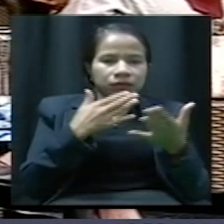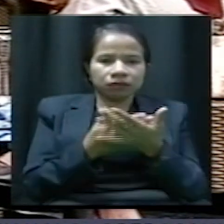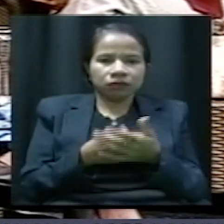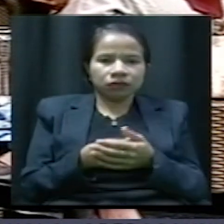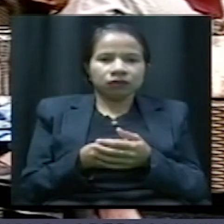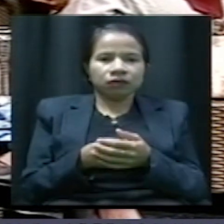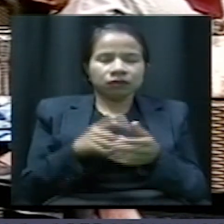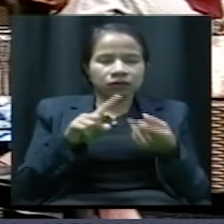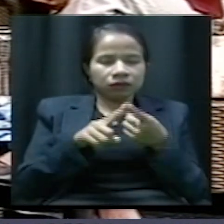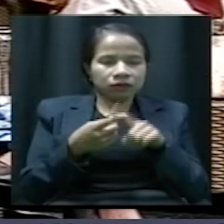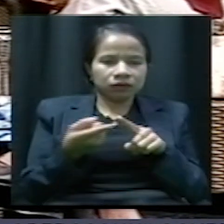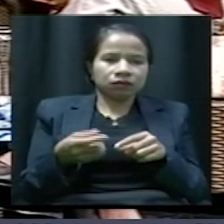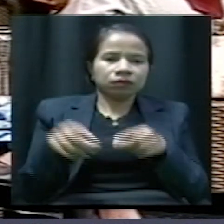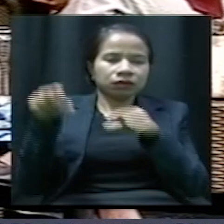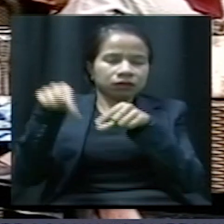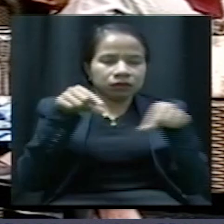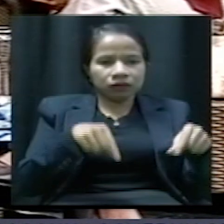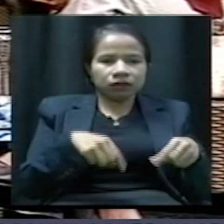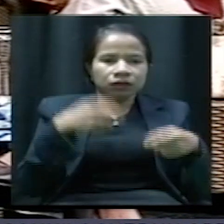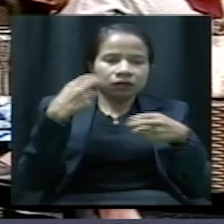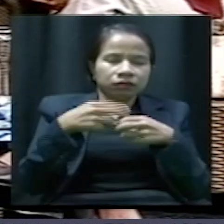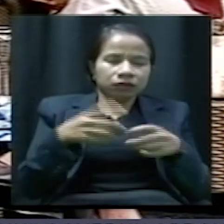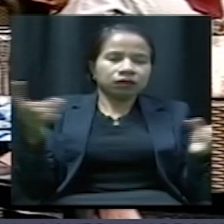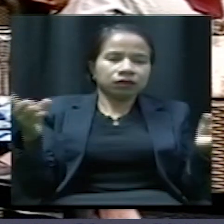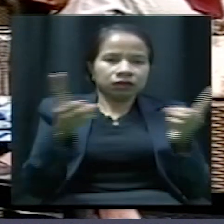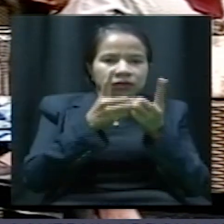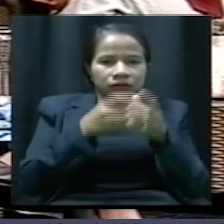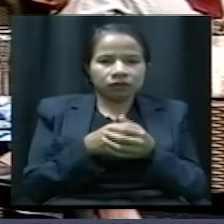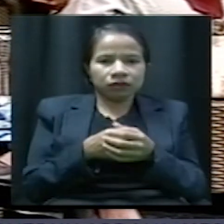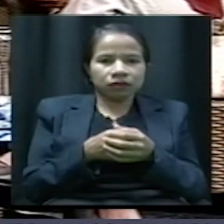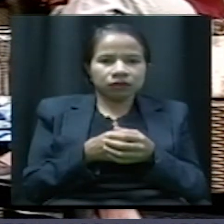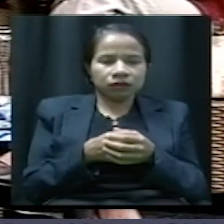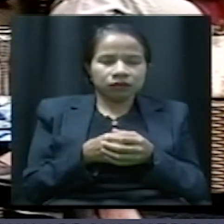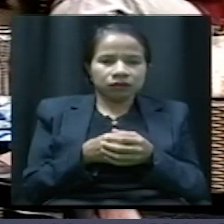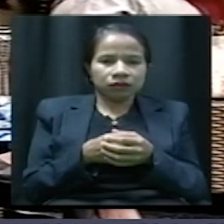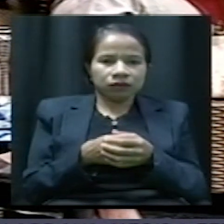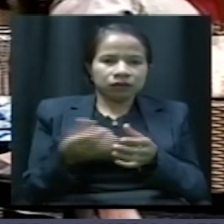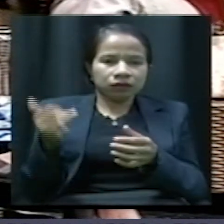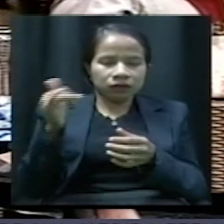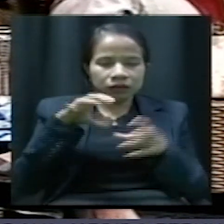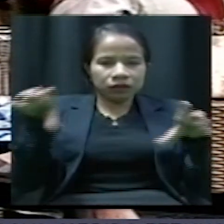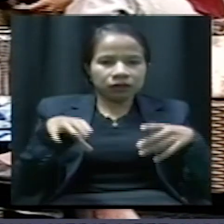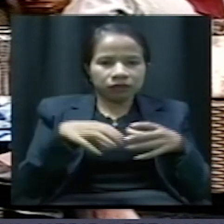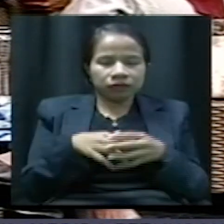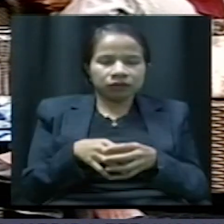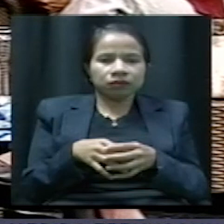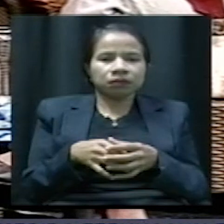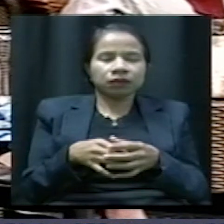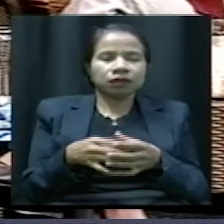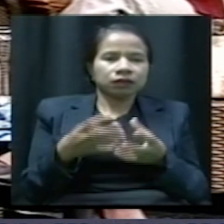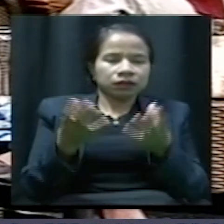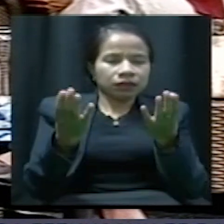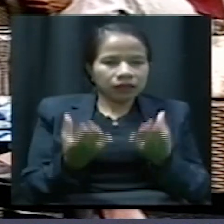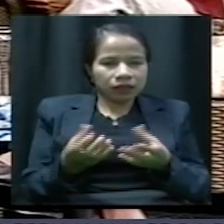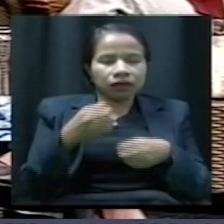condições deficientes ne ita desafio hasoro ne maka a sir ne vocação ne sir serviço de nevem sir cara